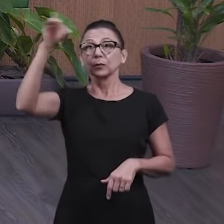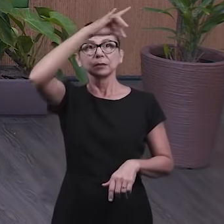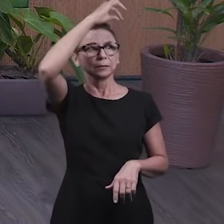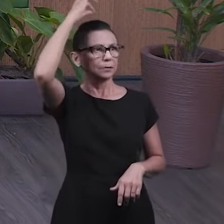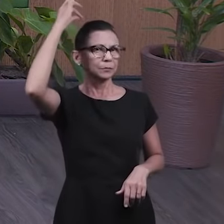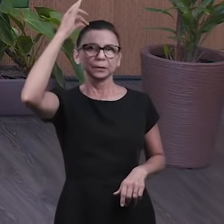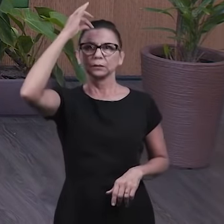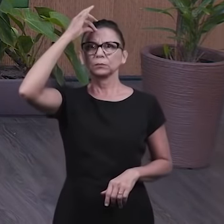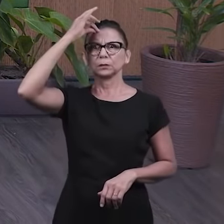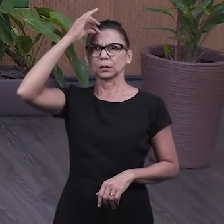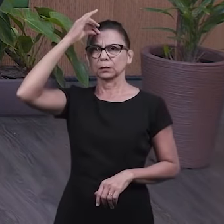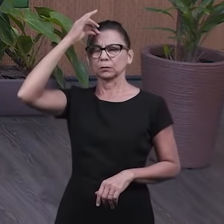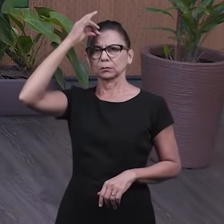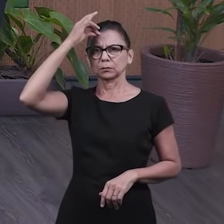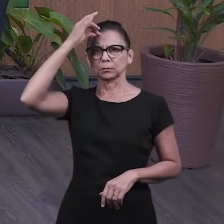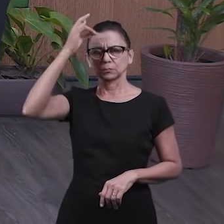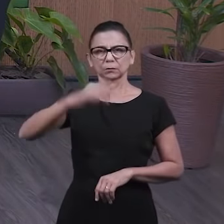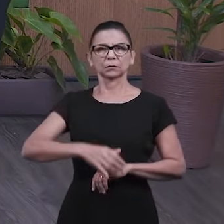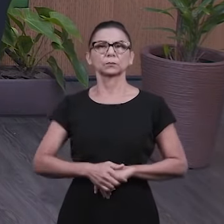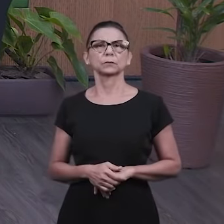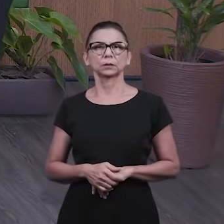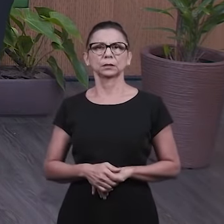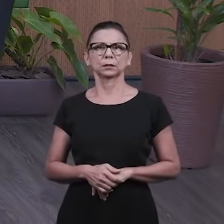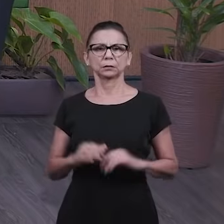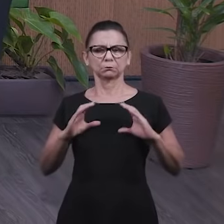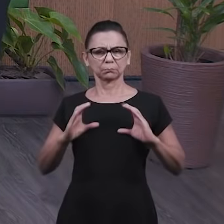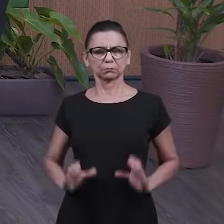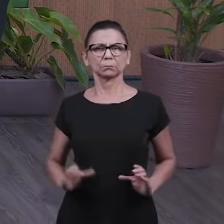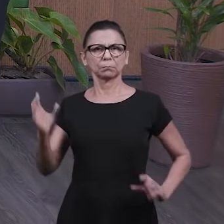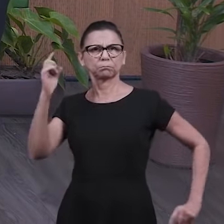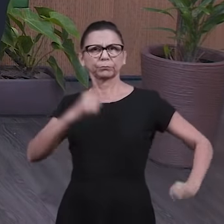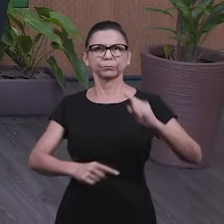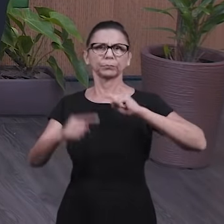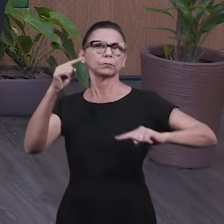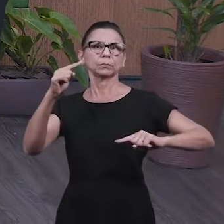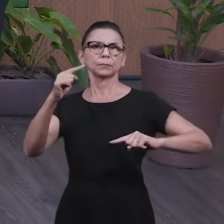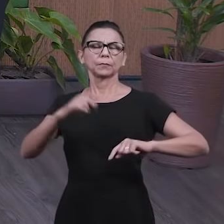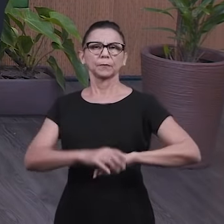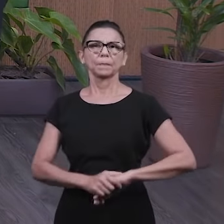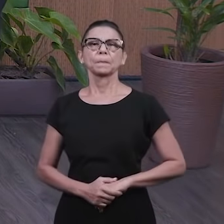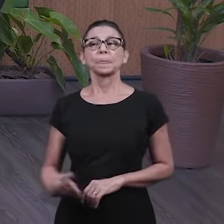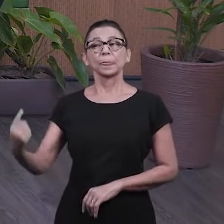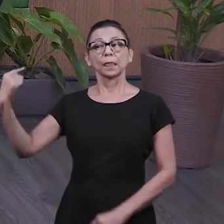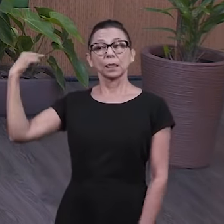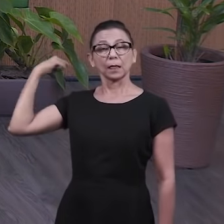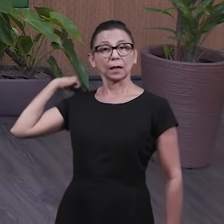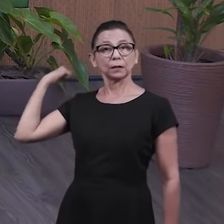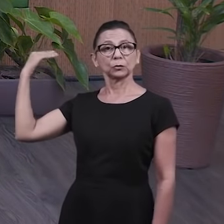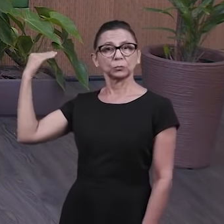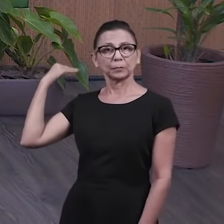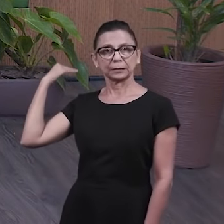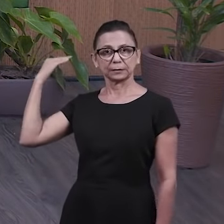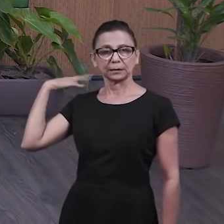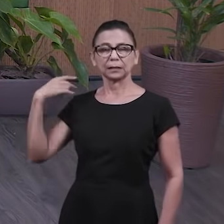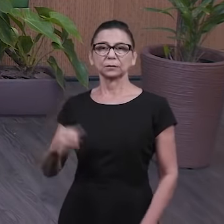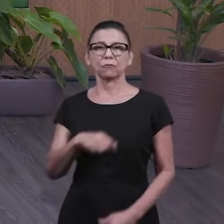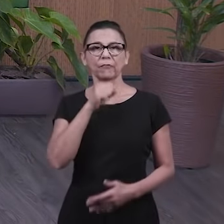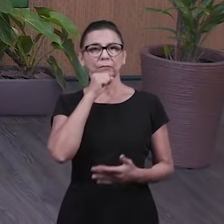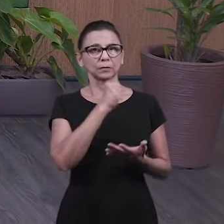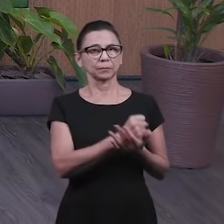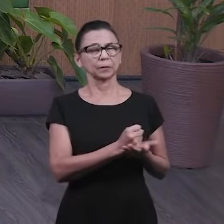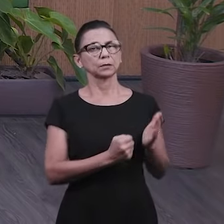de posição. Amém, amém. Lá no passado era o convite para as virgens ir